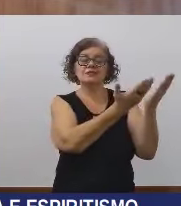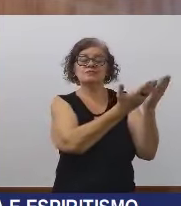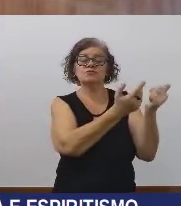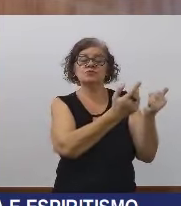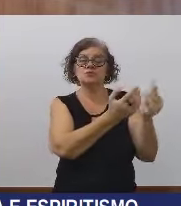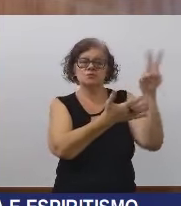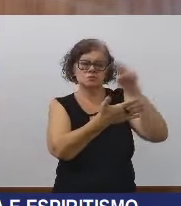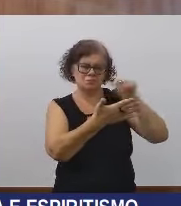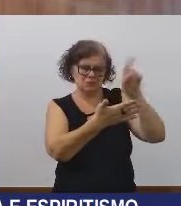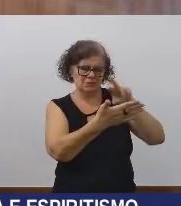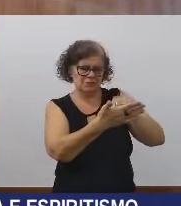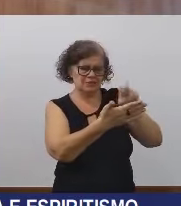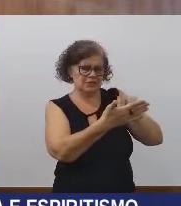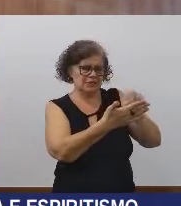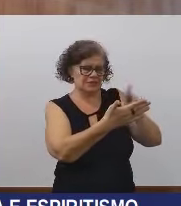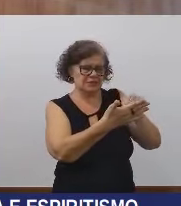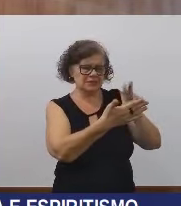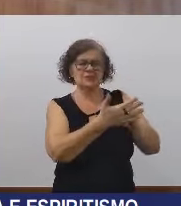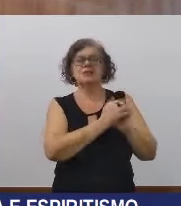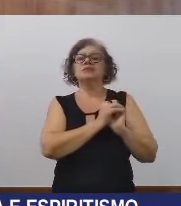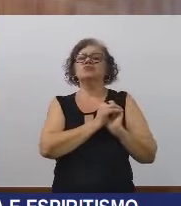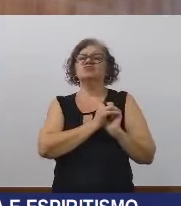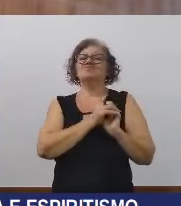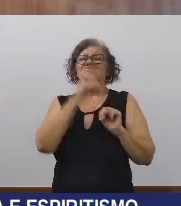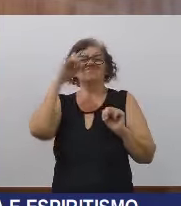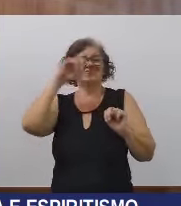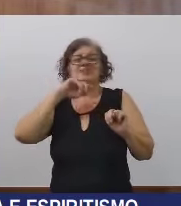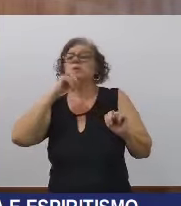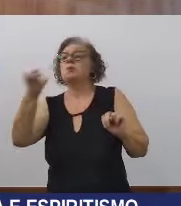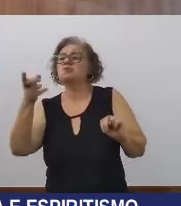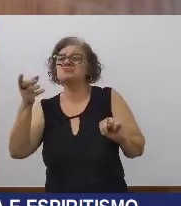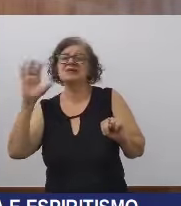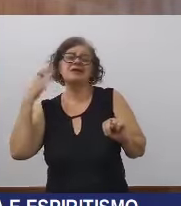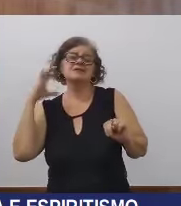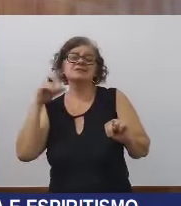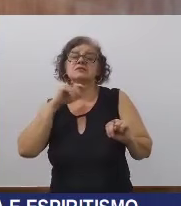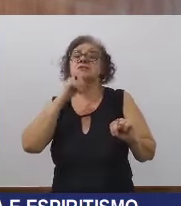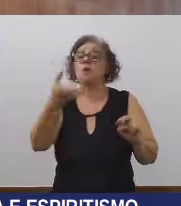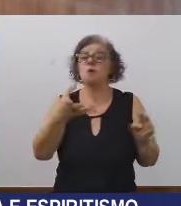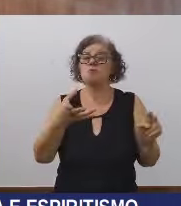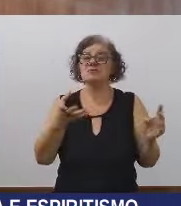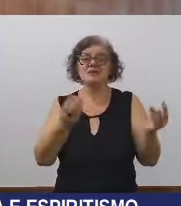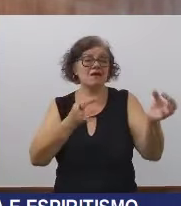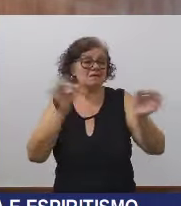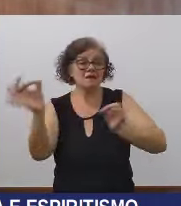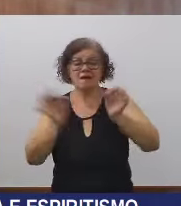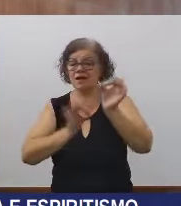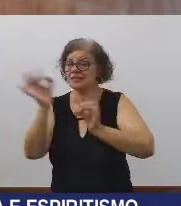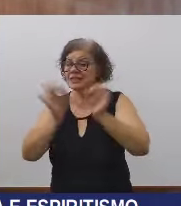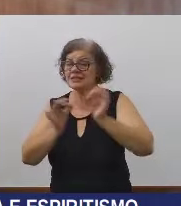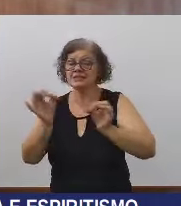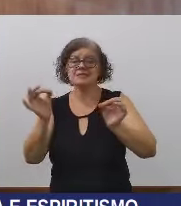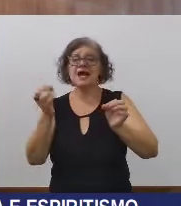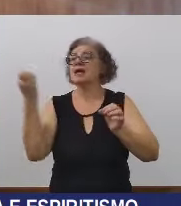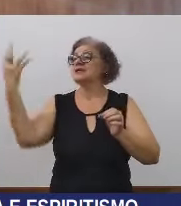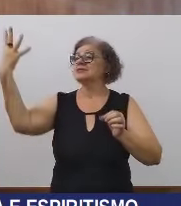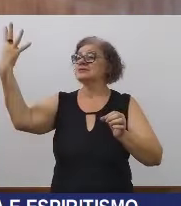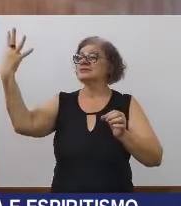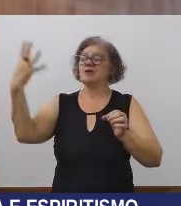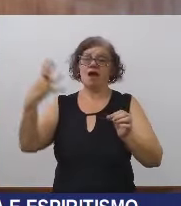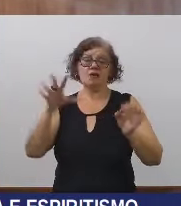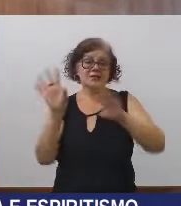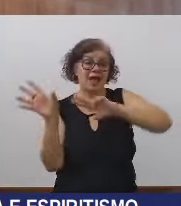Livro dos Espíritos, em tese é incompetente para analisar as questões espirituais, porque ela cuida das